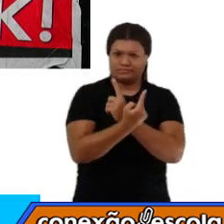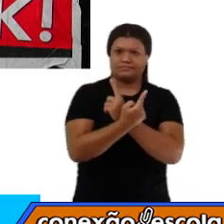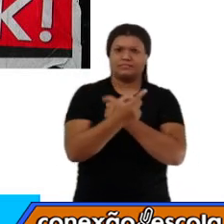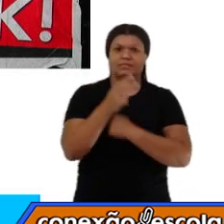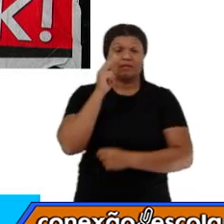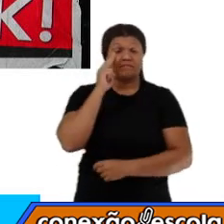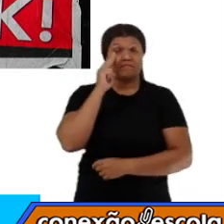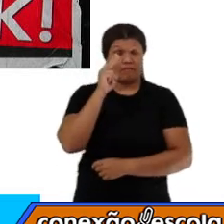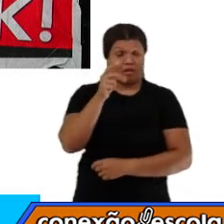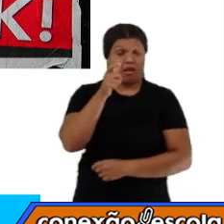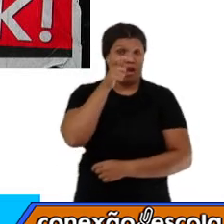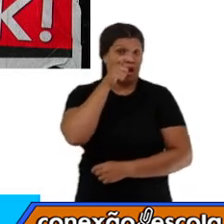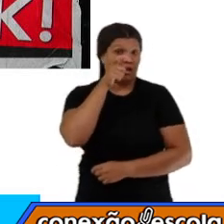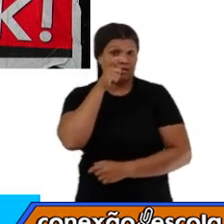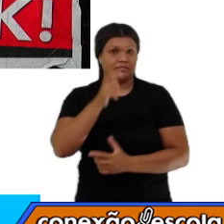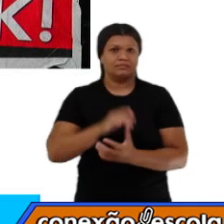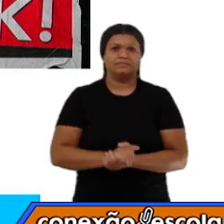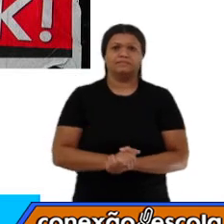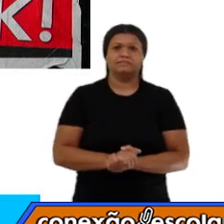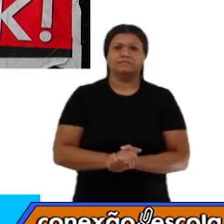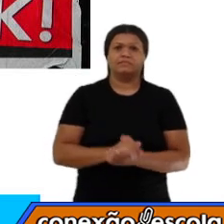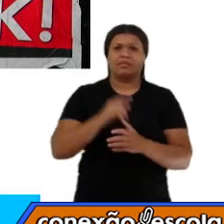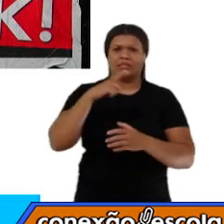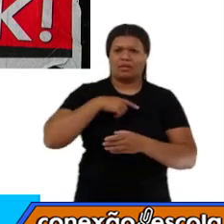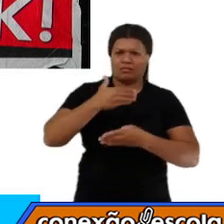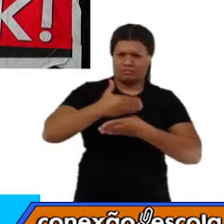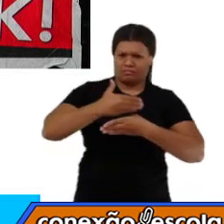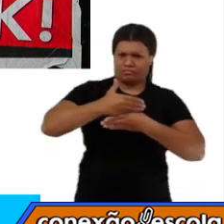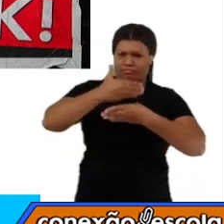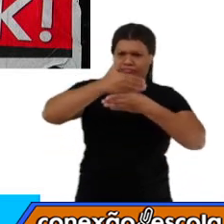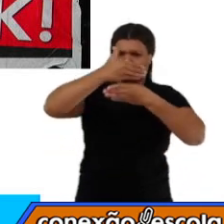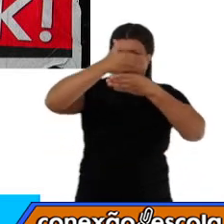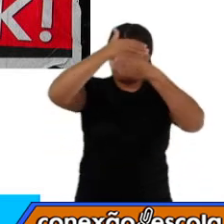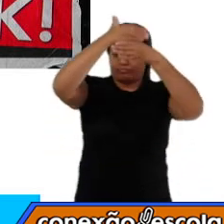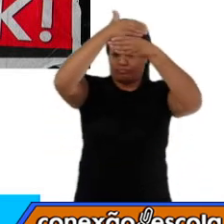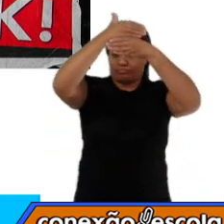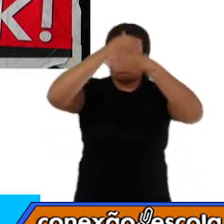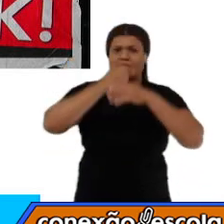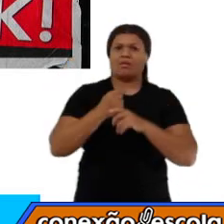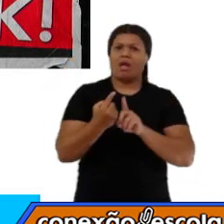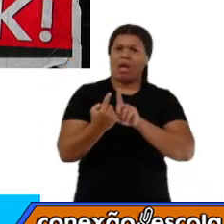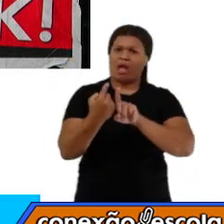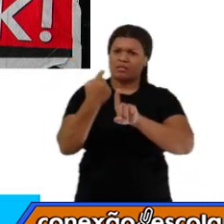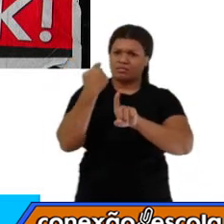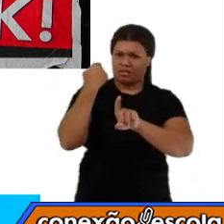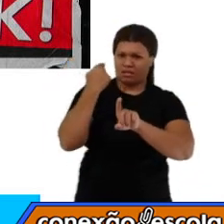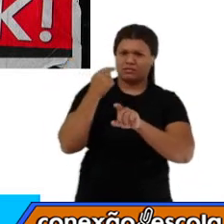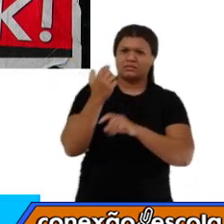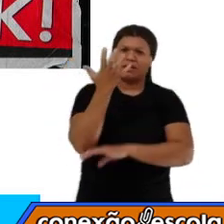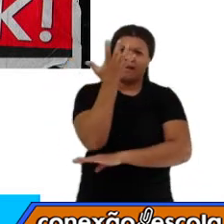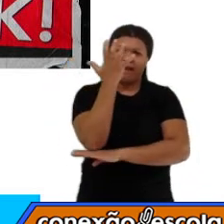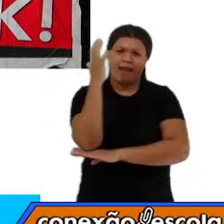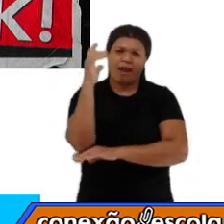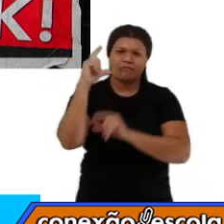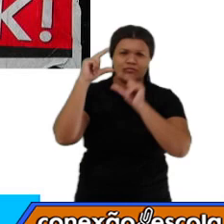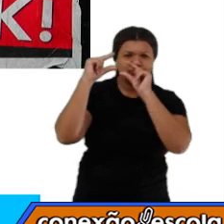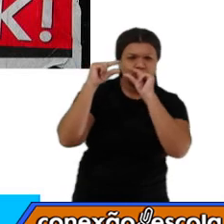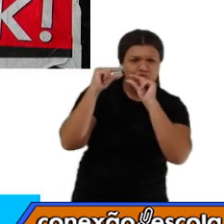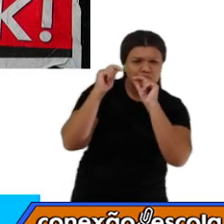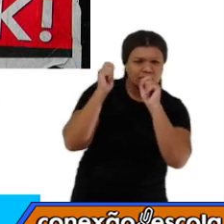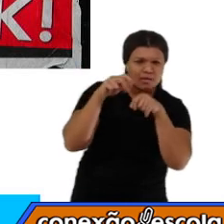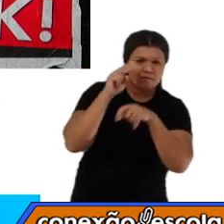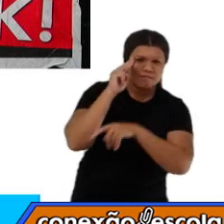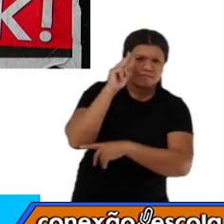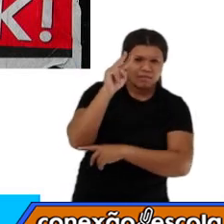a gente pode observar aqui um muro e atrás algumas árvores bem pequenininho, né? Tá bem